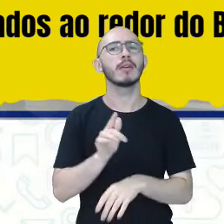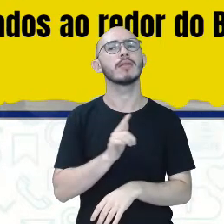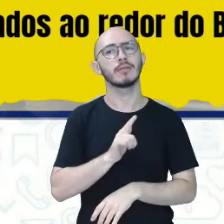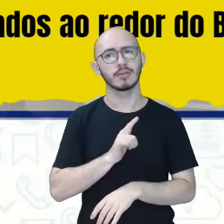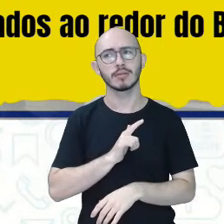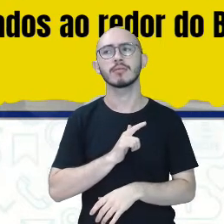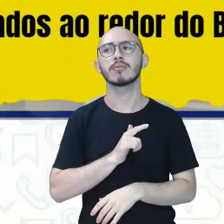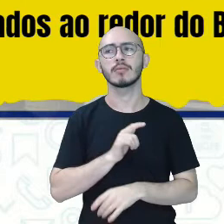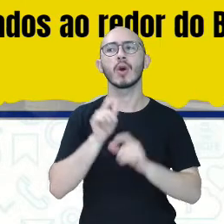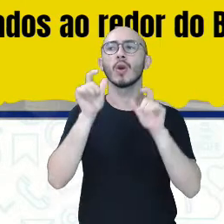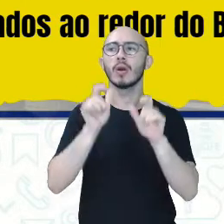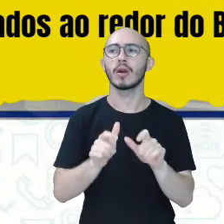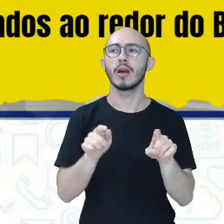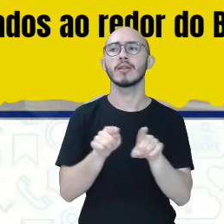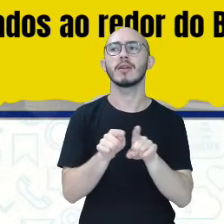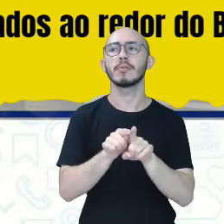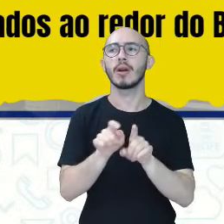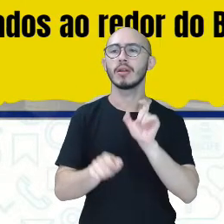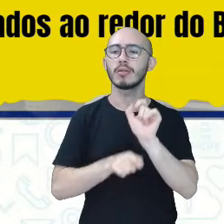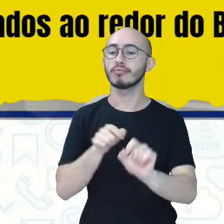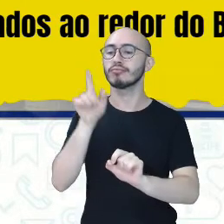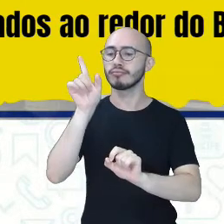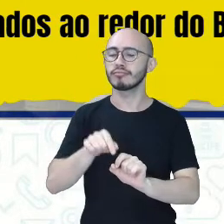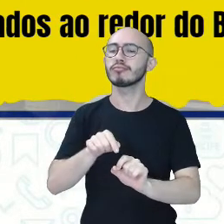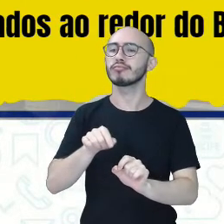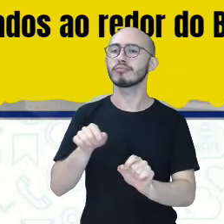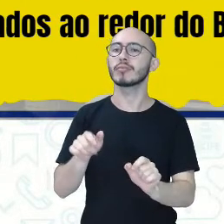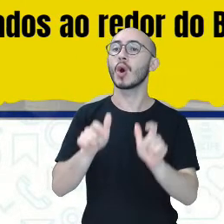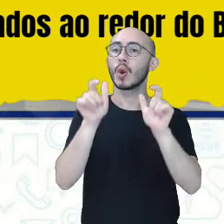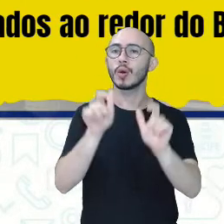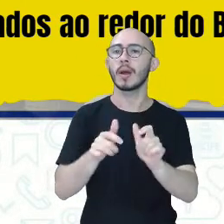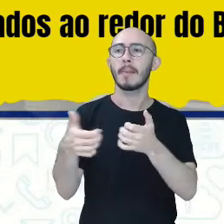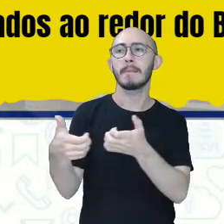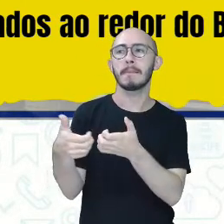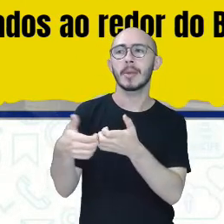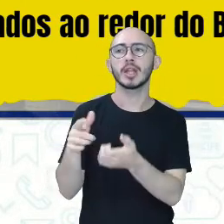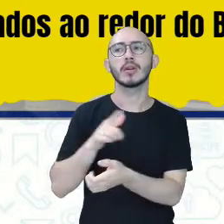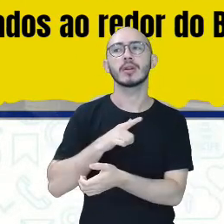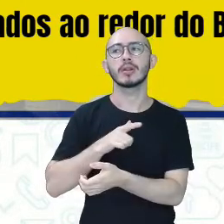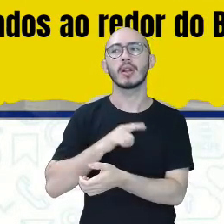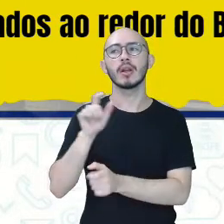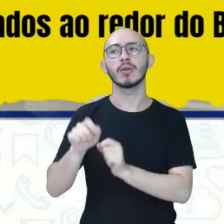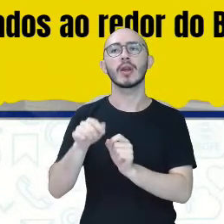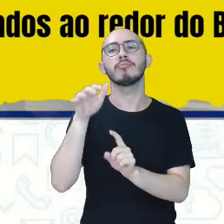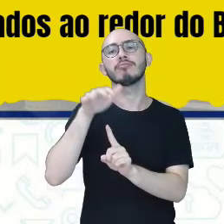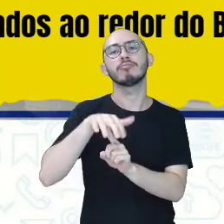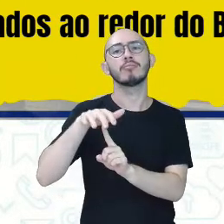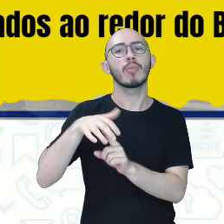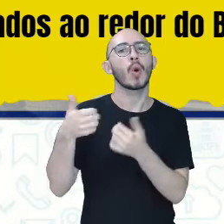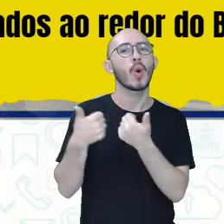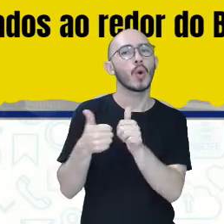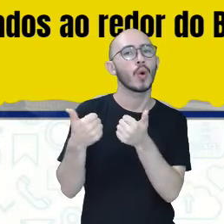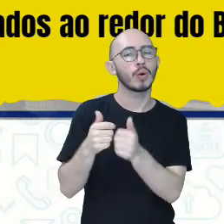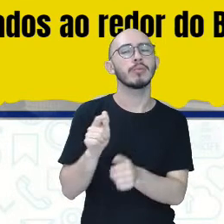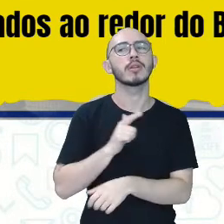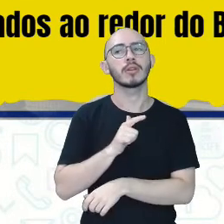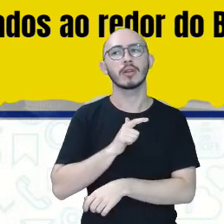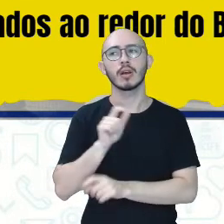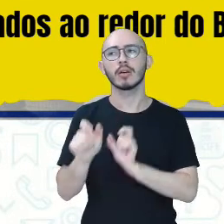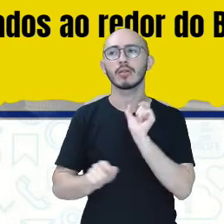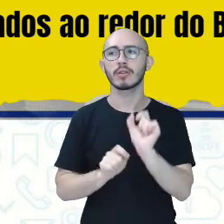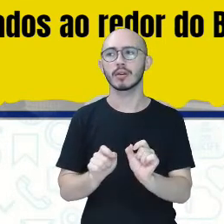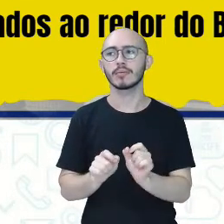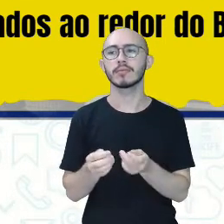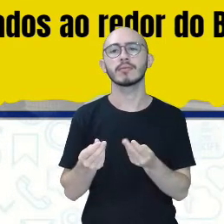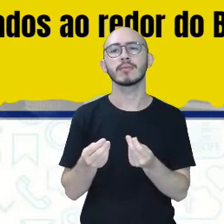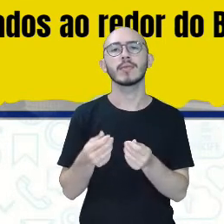um local, inclusive, que é ponto, né? Próximo ao mercado, tem ponto de ônibus, né? Que onde param